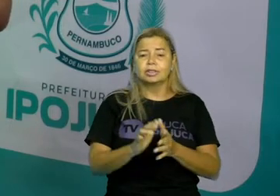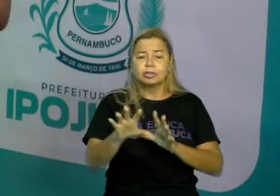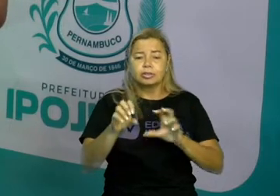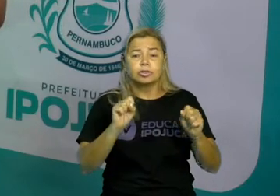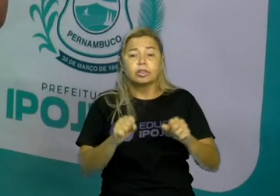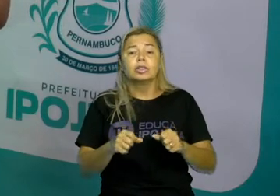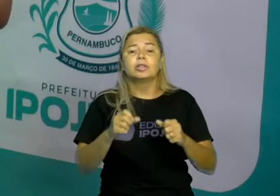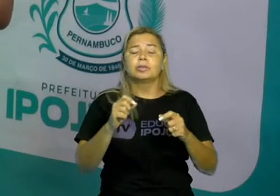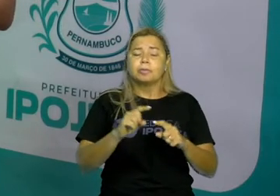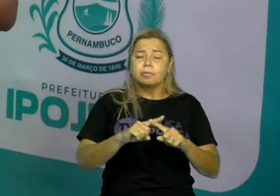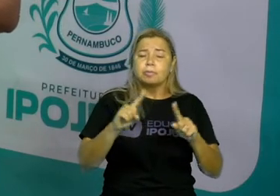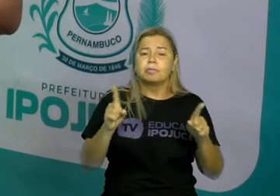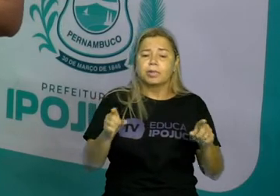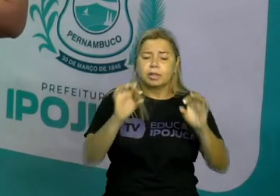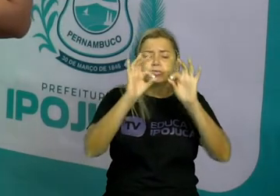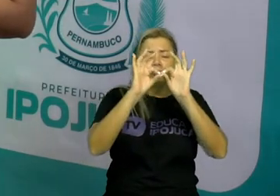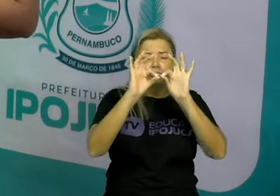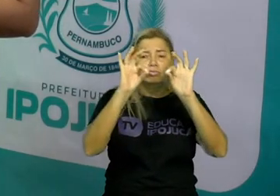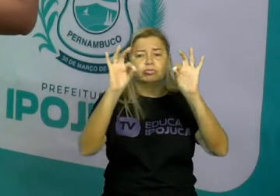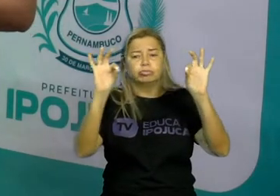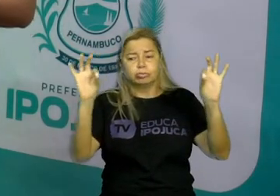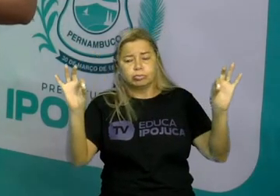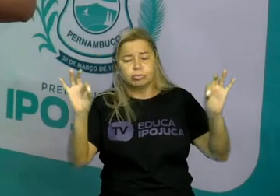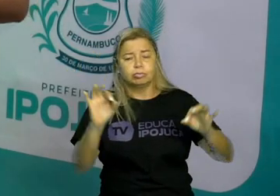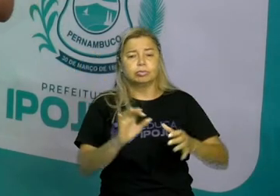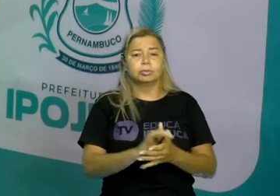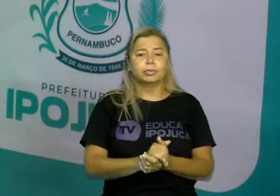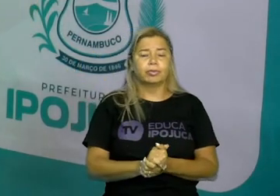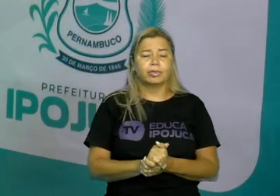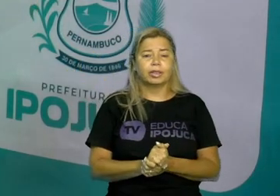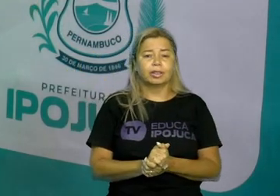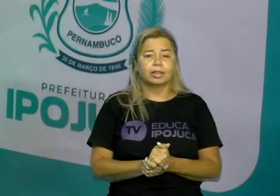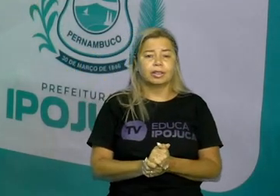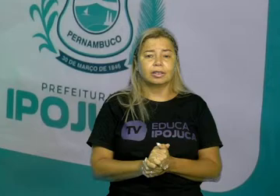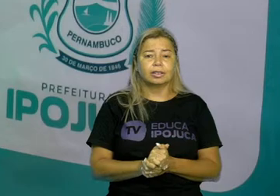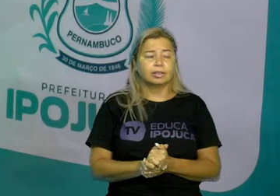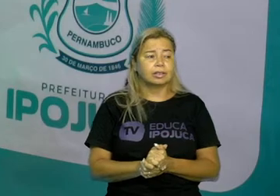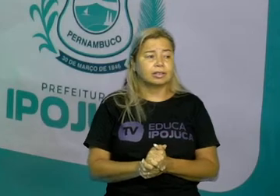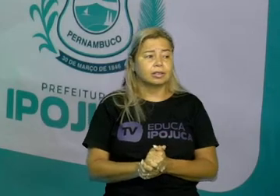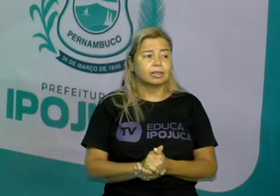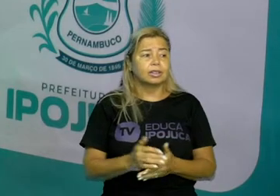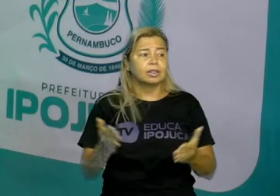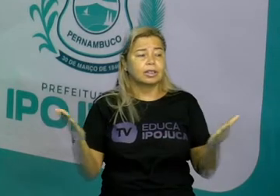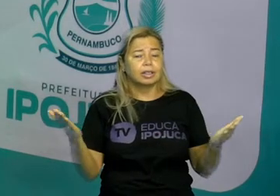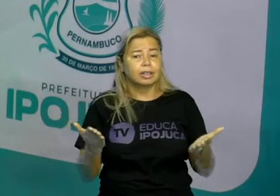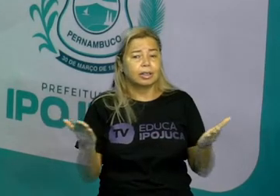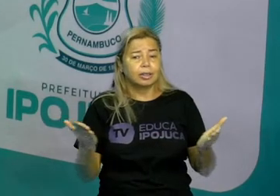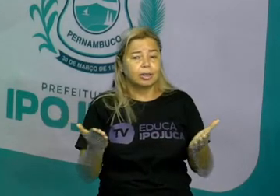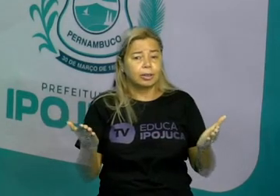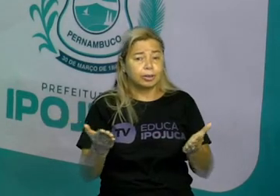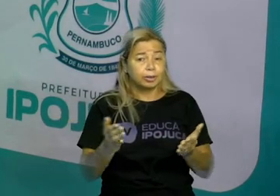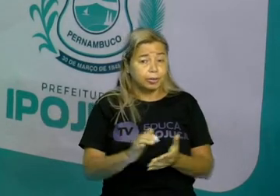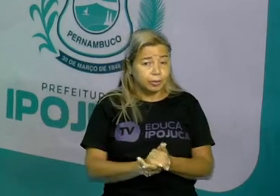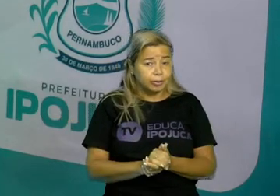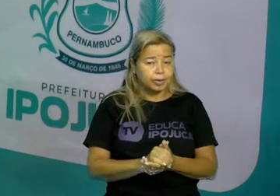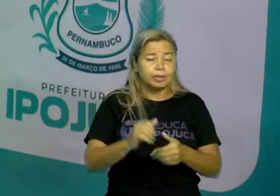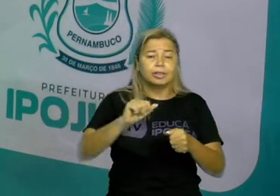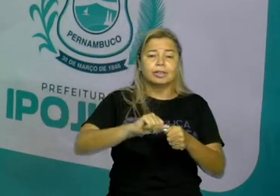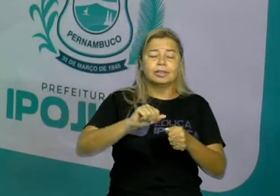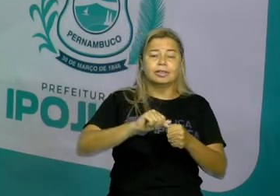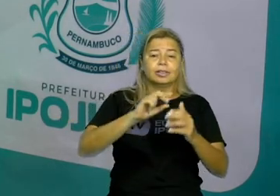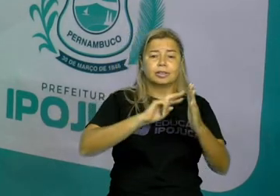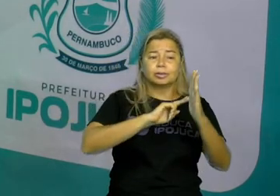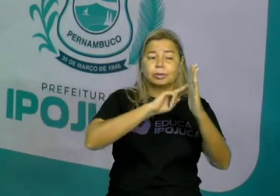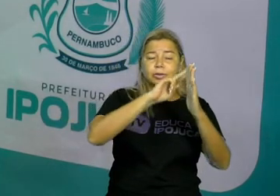diferente traçado, como chama, né? E agora a gente vai fazer um desenho bem